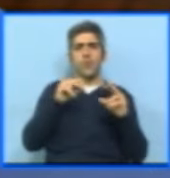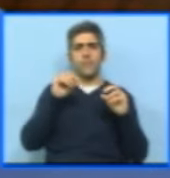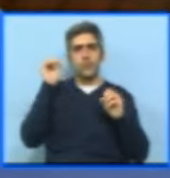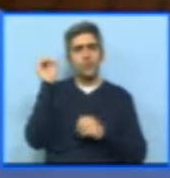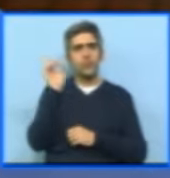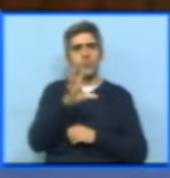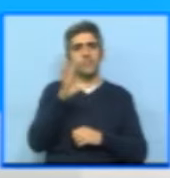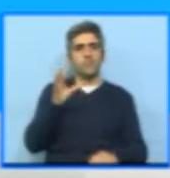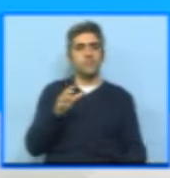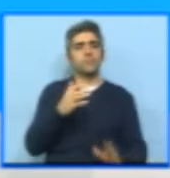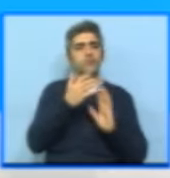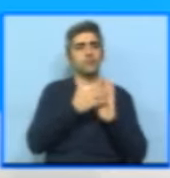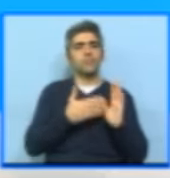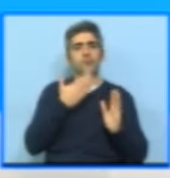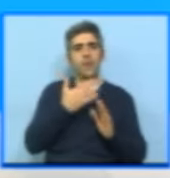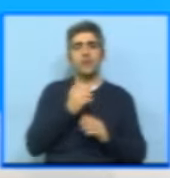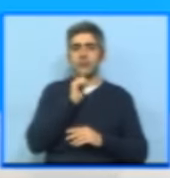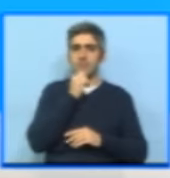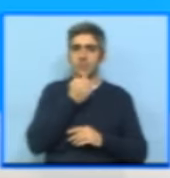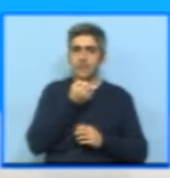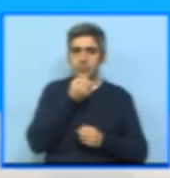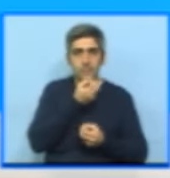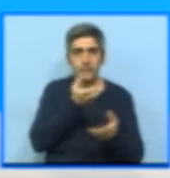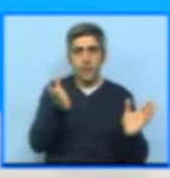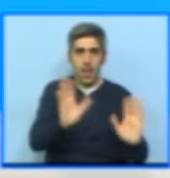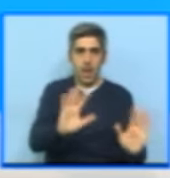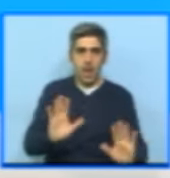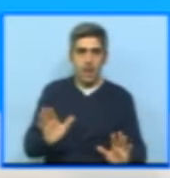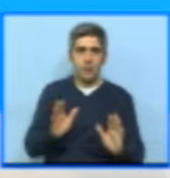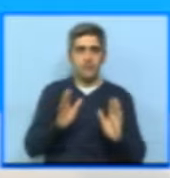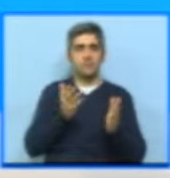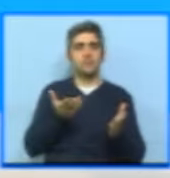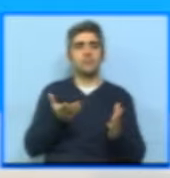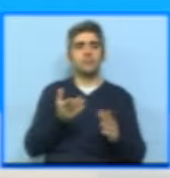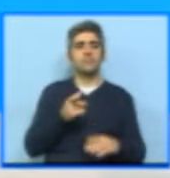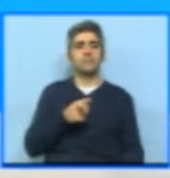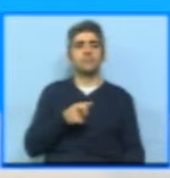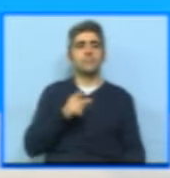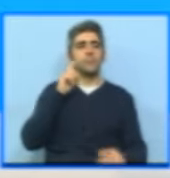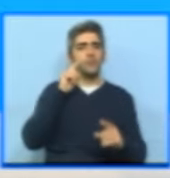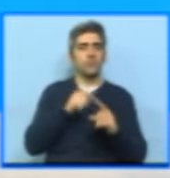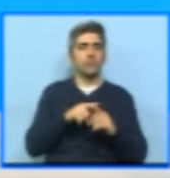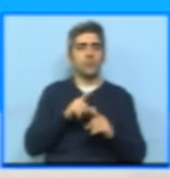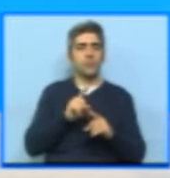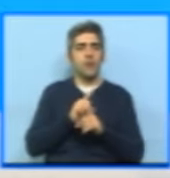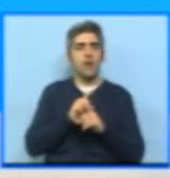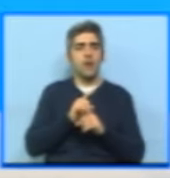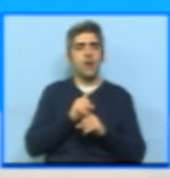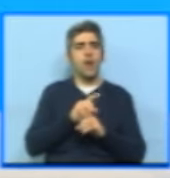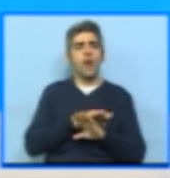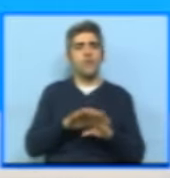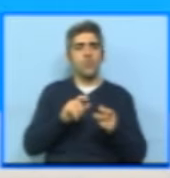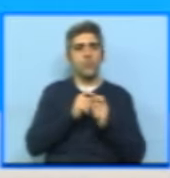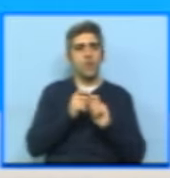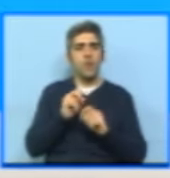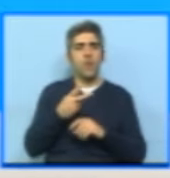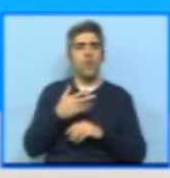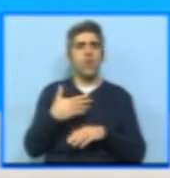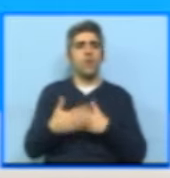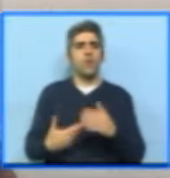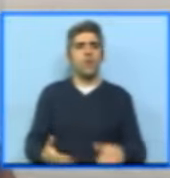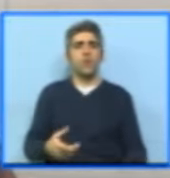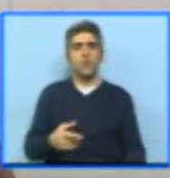termina com Jesus a pedir segredos e não conta isto a ninguém. É para pôr um travão nessas mudanças ou pelo contrário? Não,